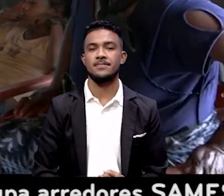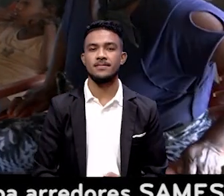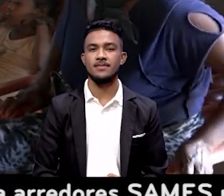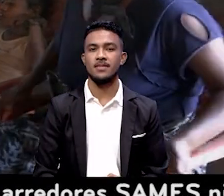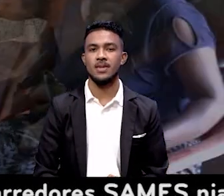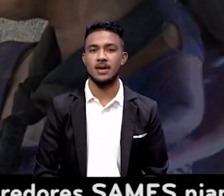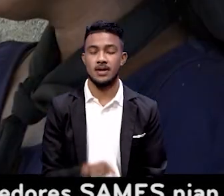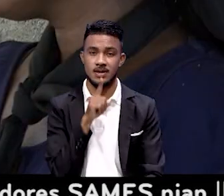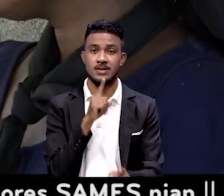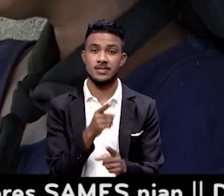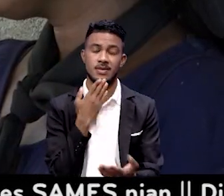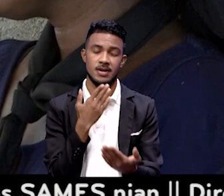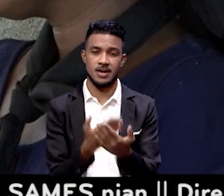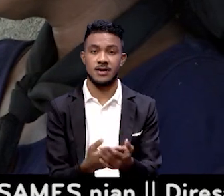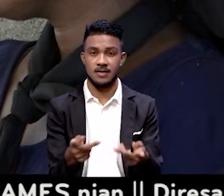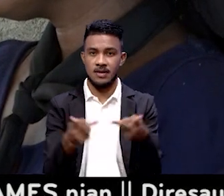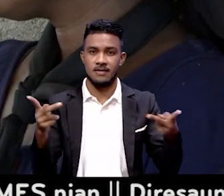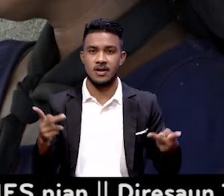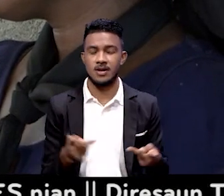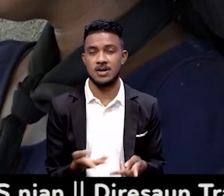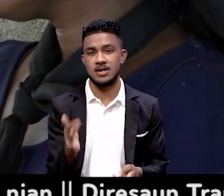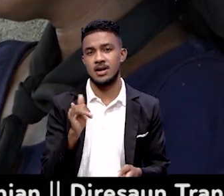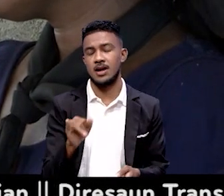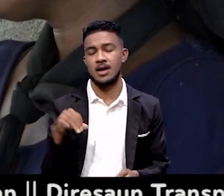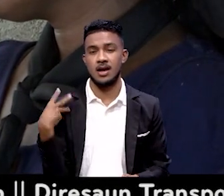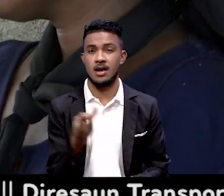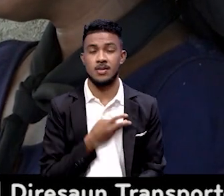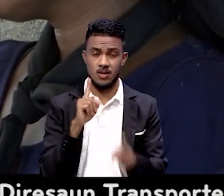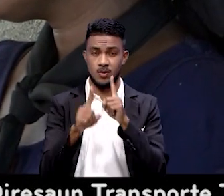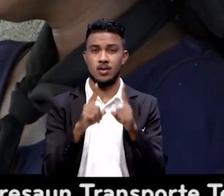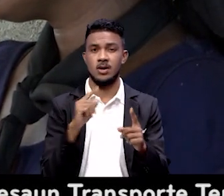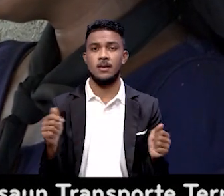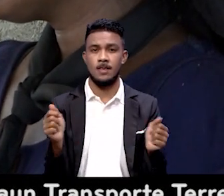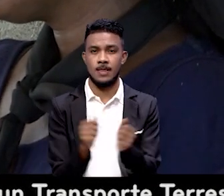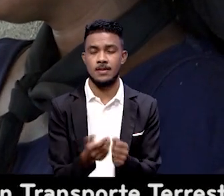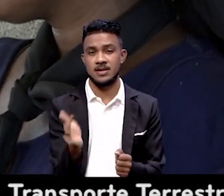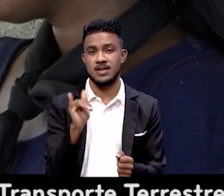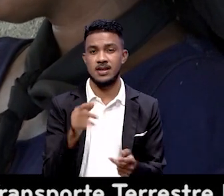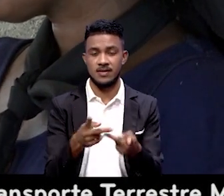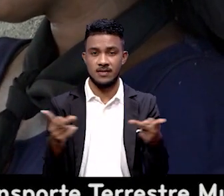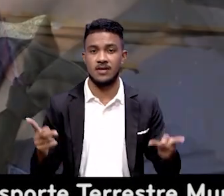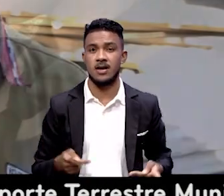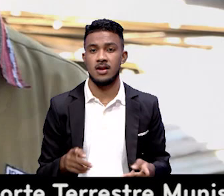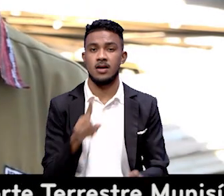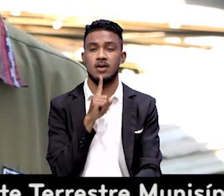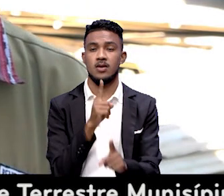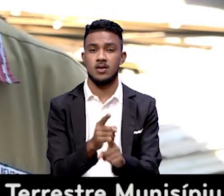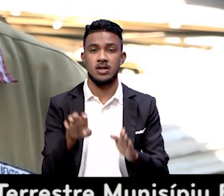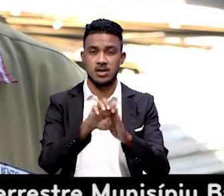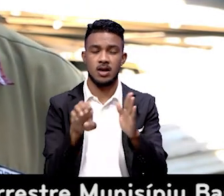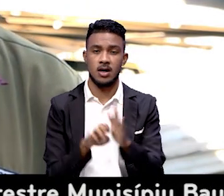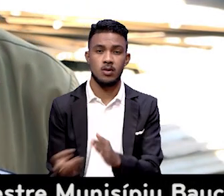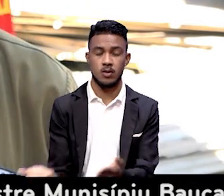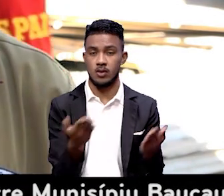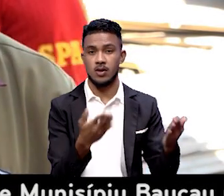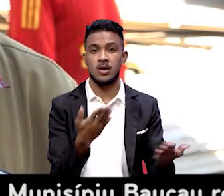a fato no passo, ambas detêm-nos de ser, né? E me identifiquei minha fatina no loss e depois está no Lourdes de Salma e entrega